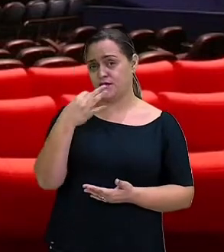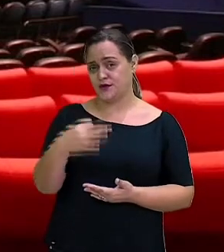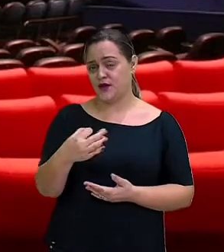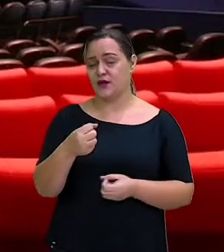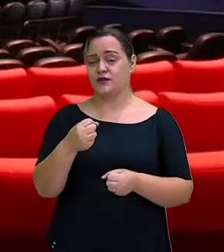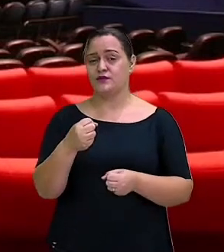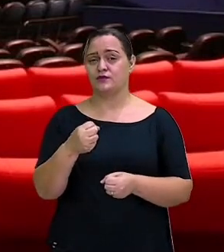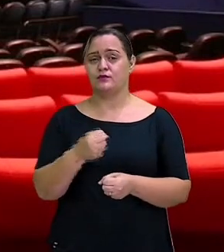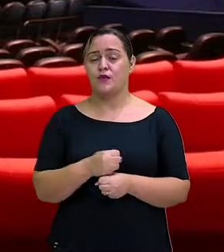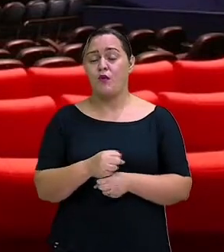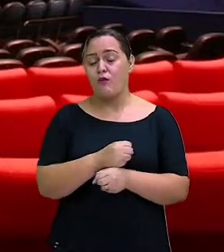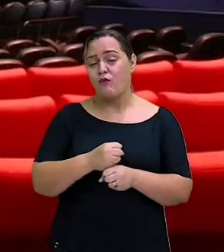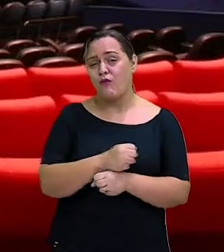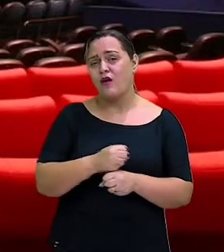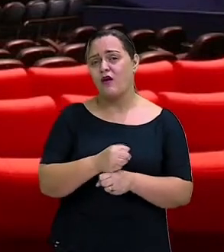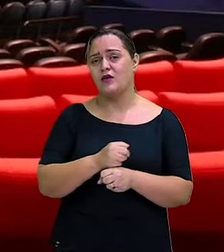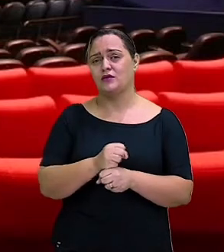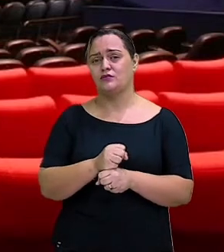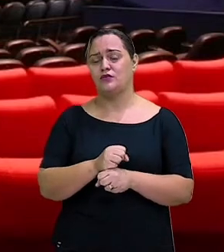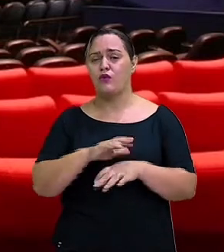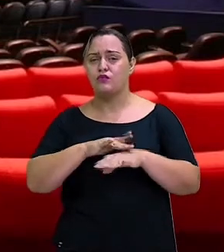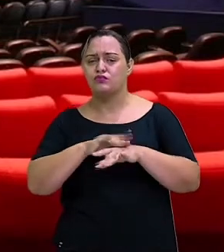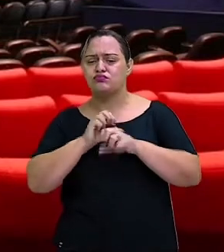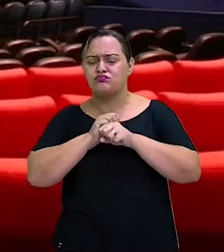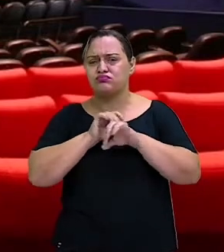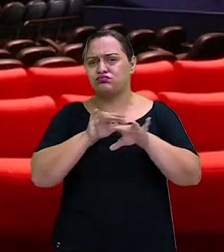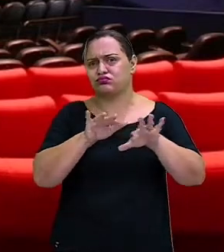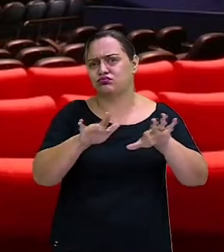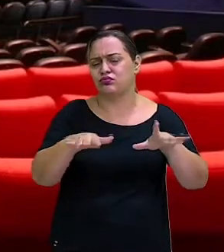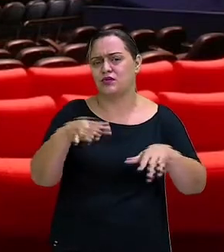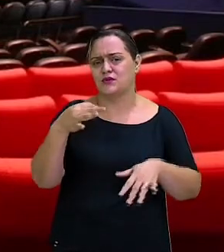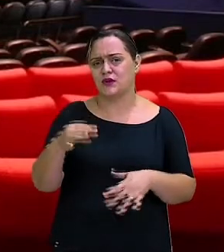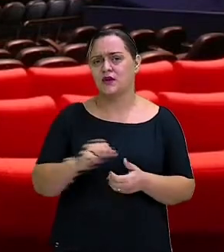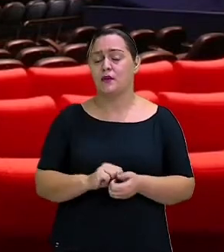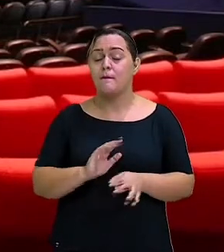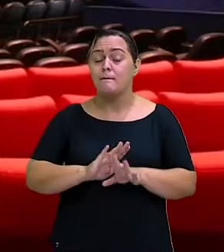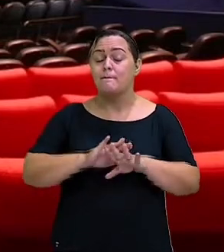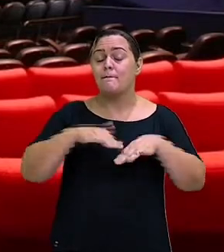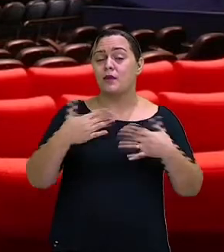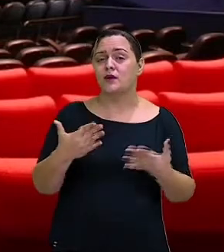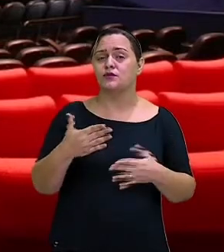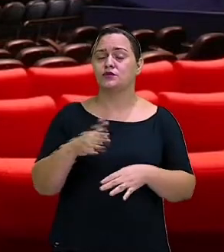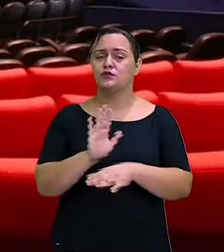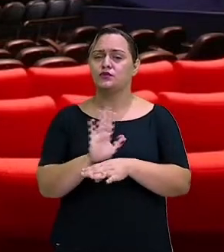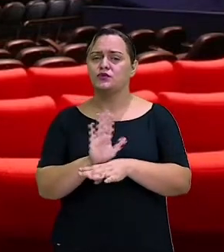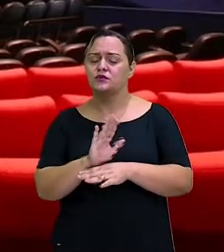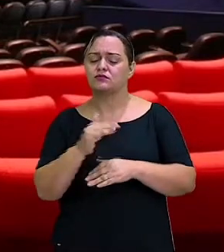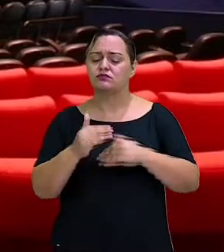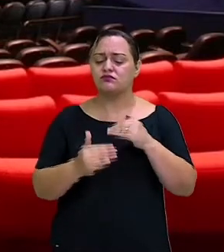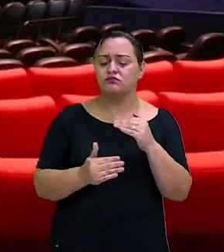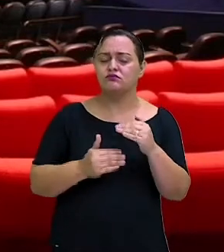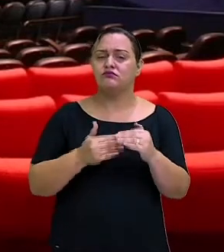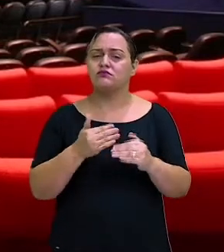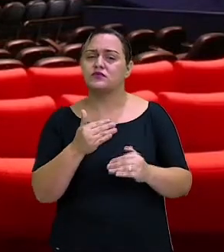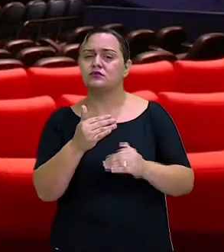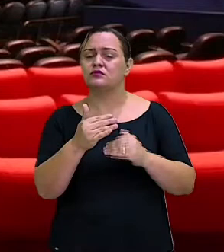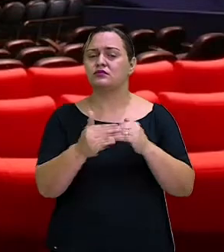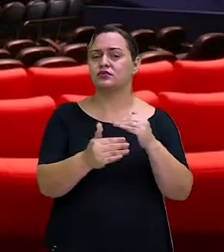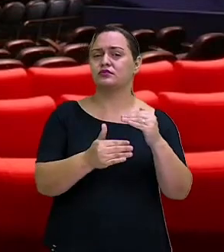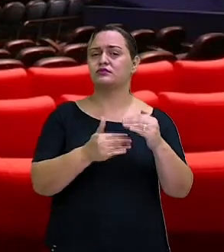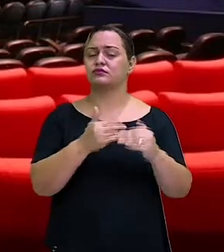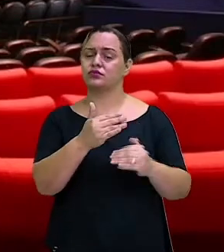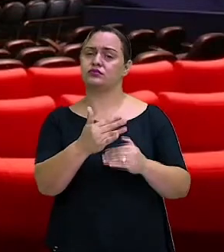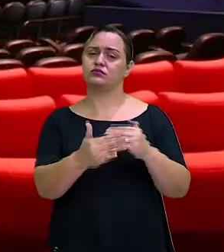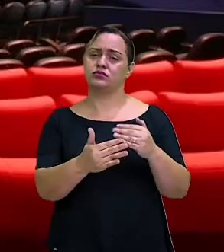pandemia, mas o cinema segue andando a passos lentos, como tudo hoje, né, no nosso Brasil, aqui em Valadares também